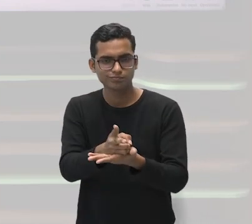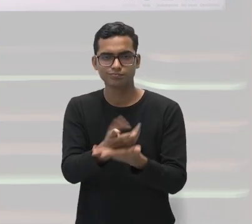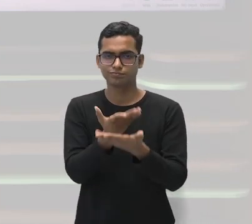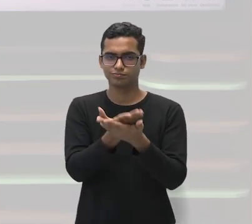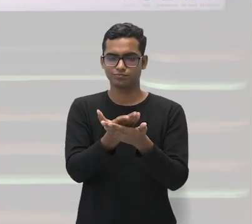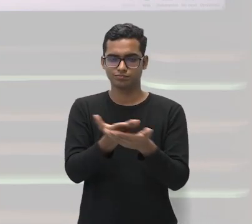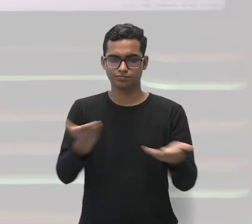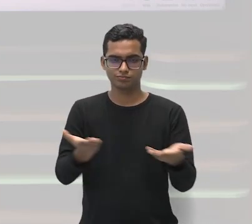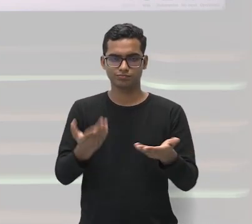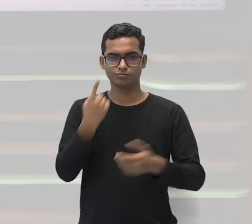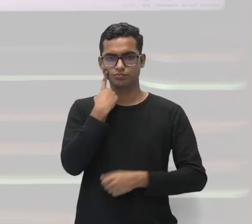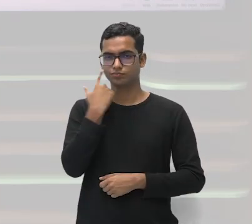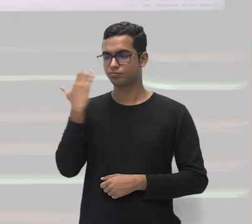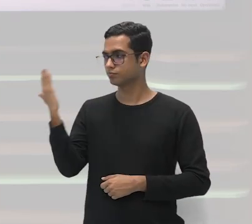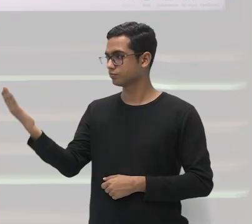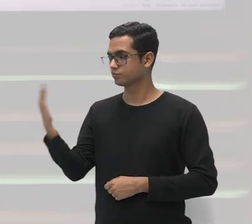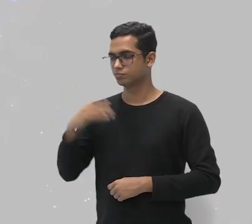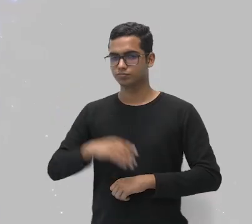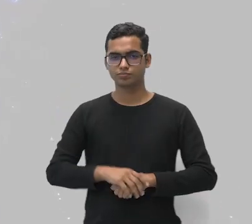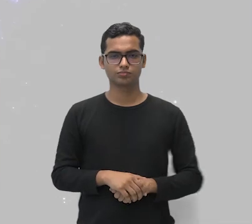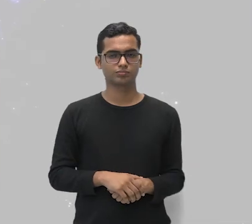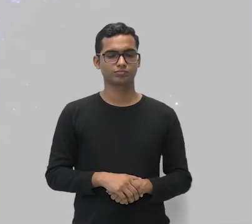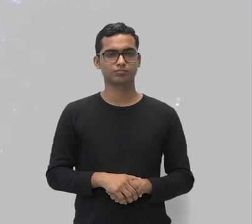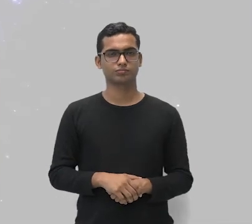nossa aula. Acompanhe aí o vídeo.